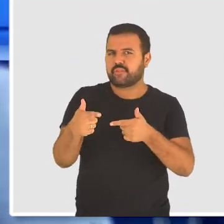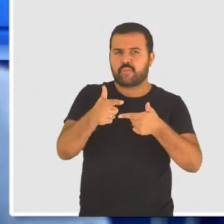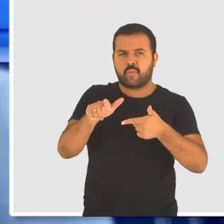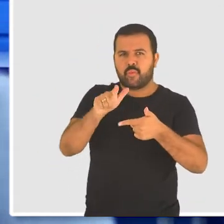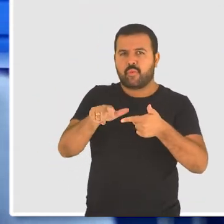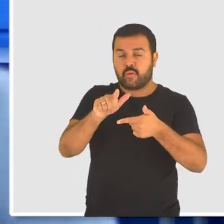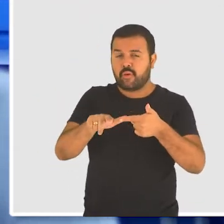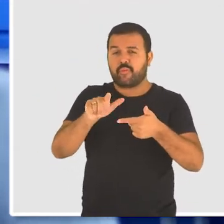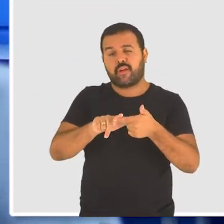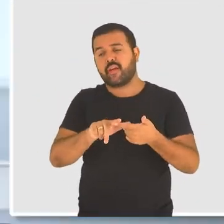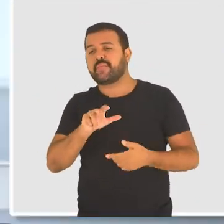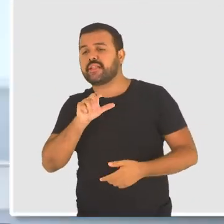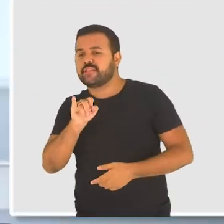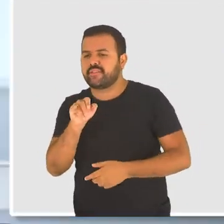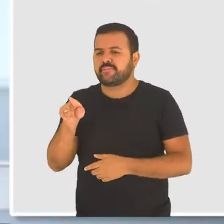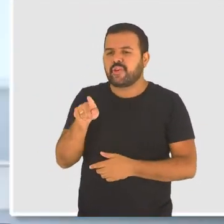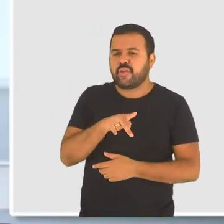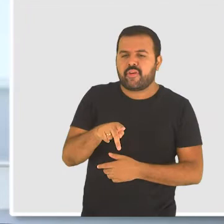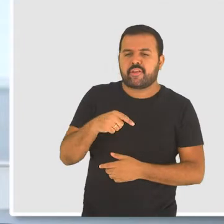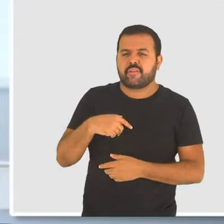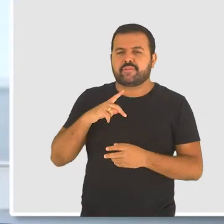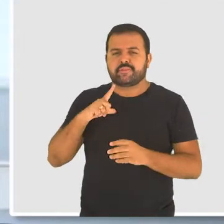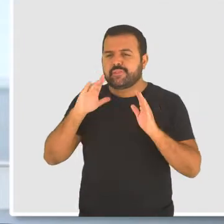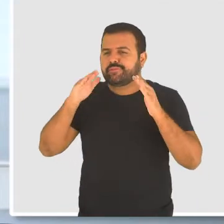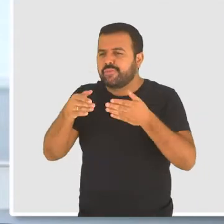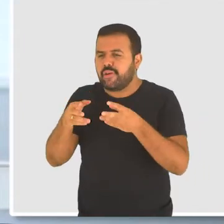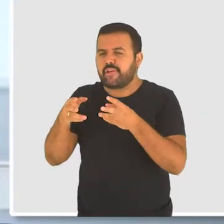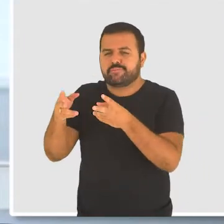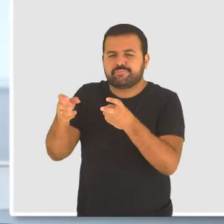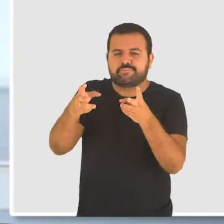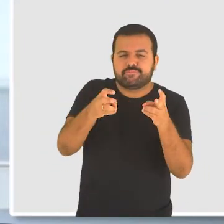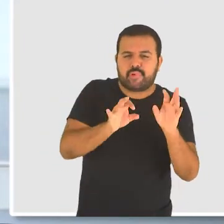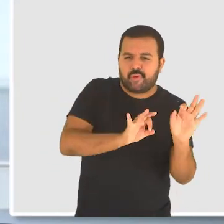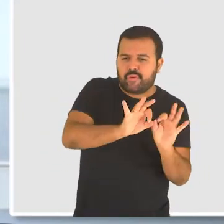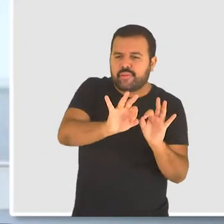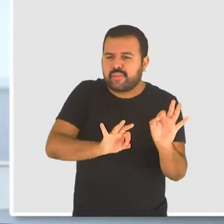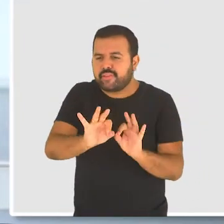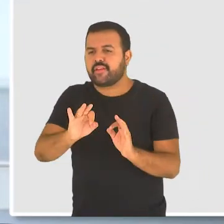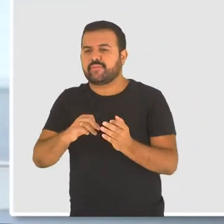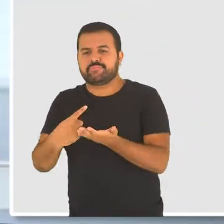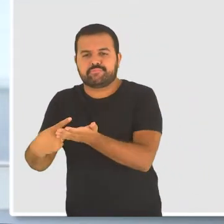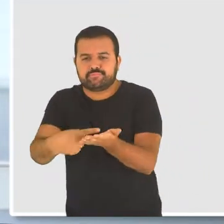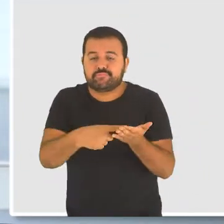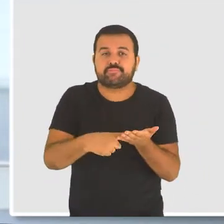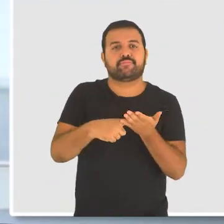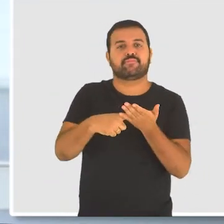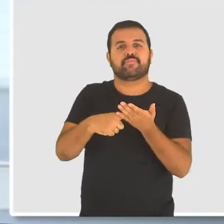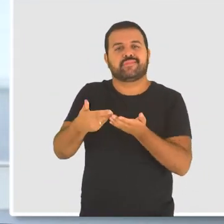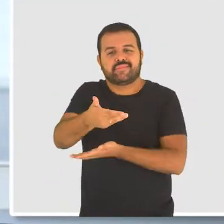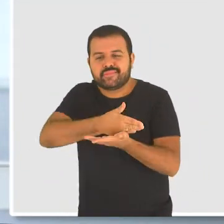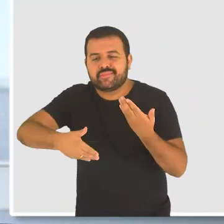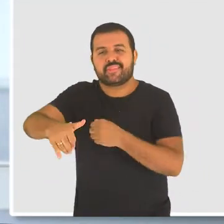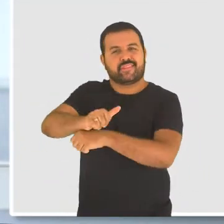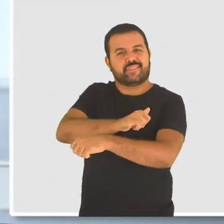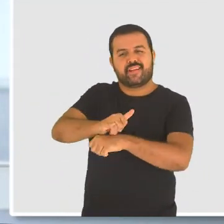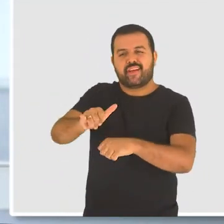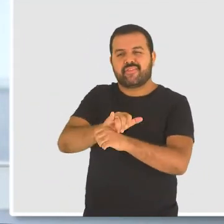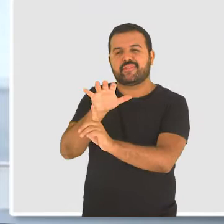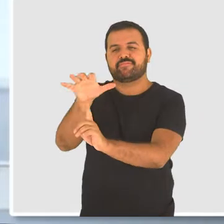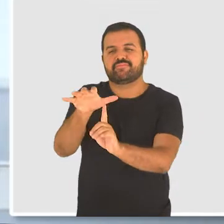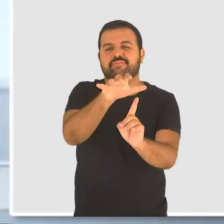do texto do problema, se ele está se preocupando com a organização, o